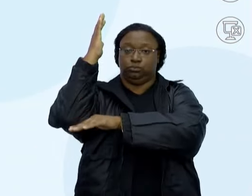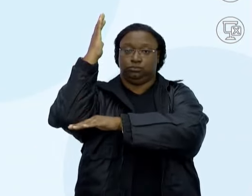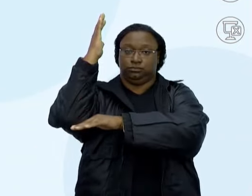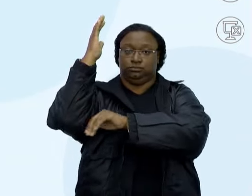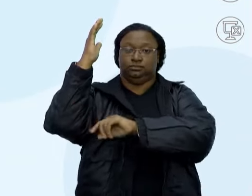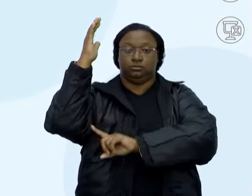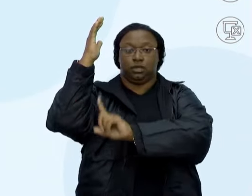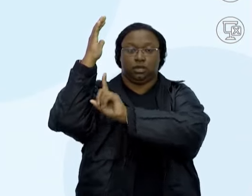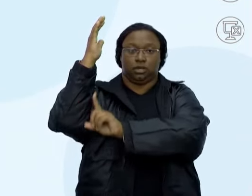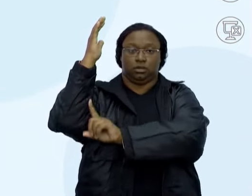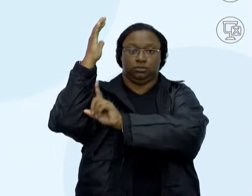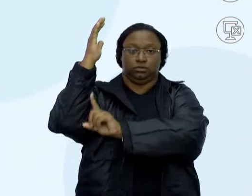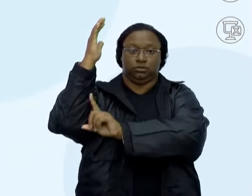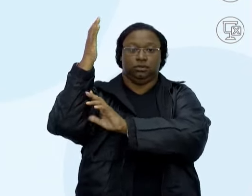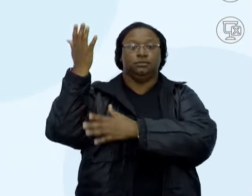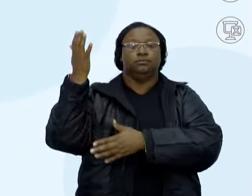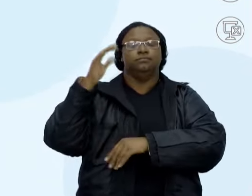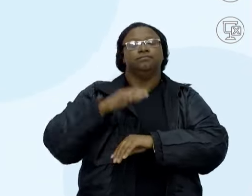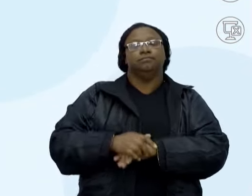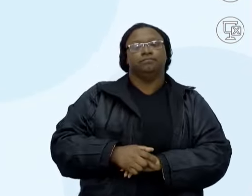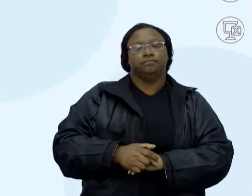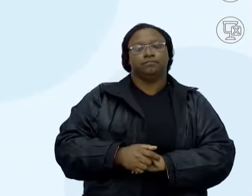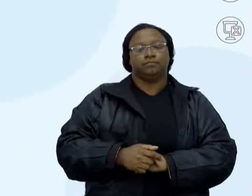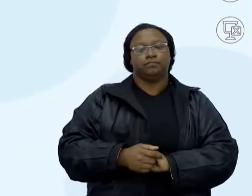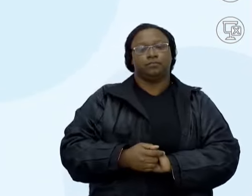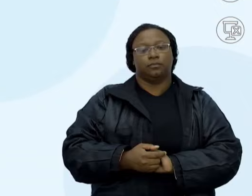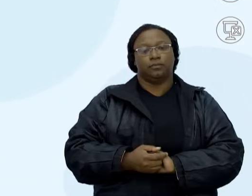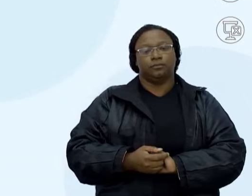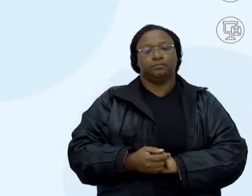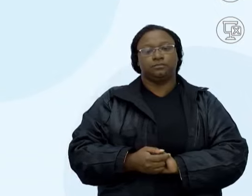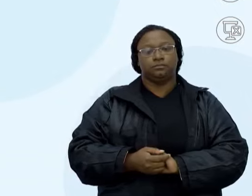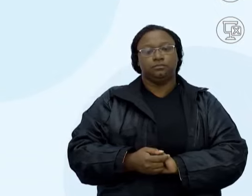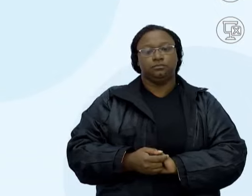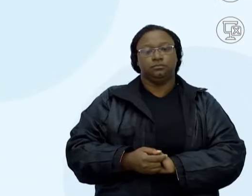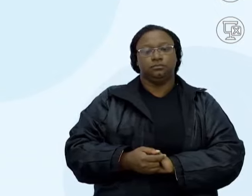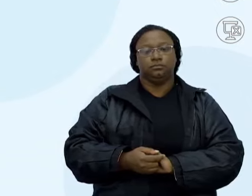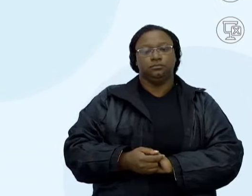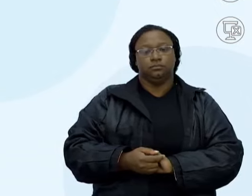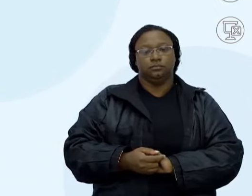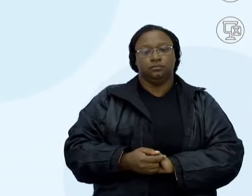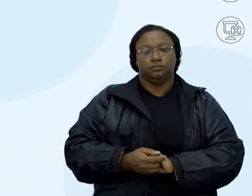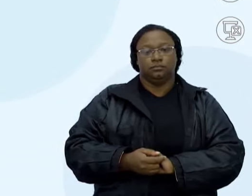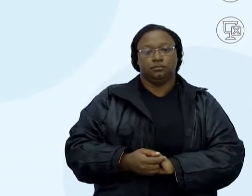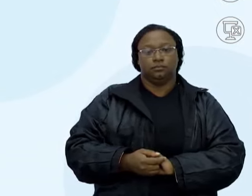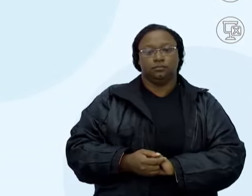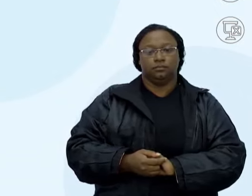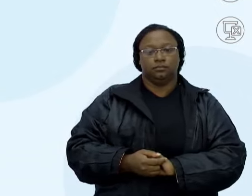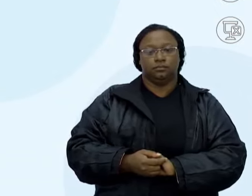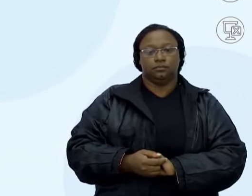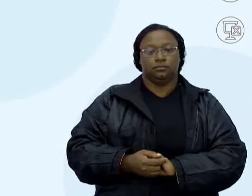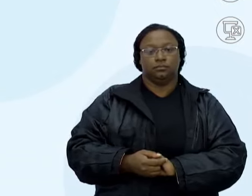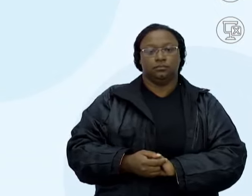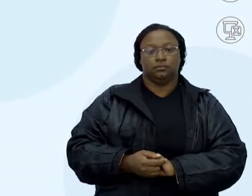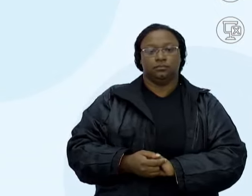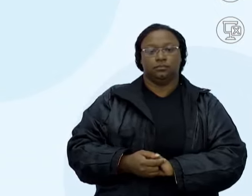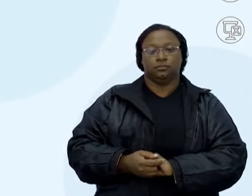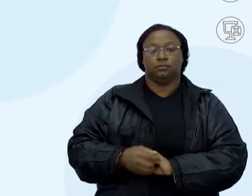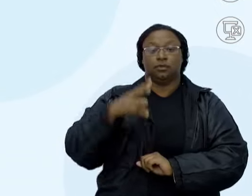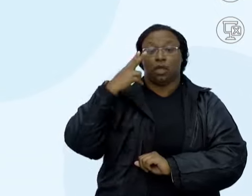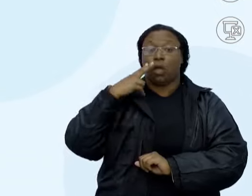o que eu estou fazendo. Ó. O meu pé direito, ou seja, essa medida aqui, ó, que eu estou